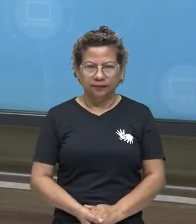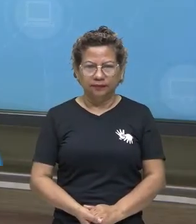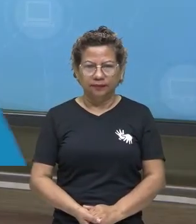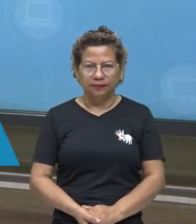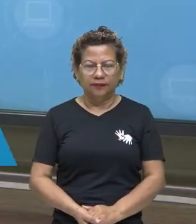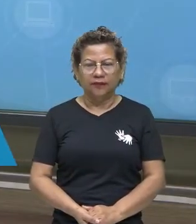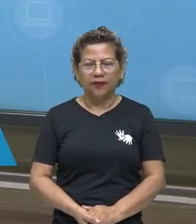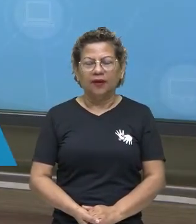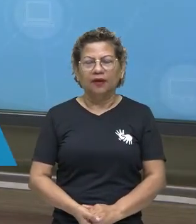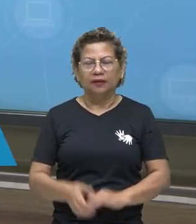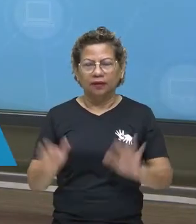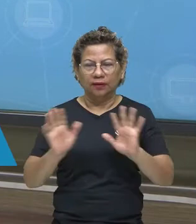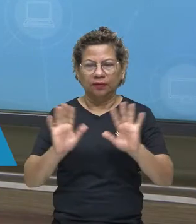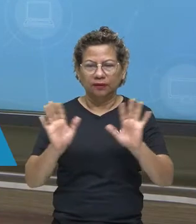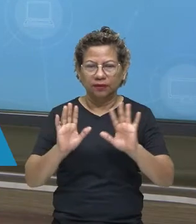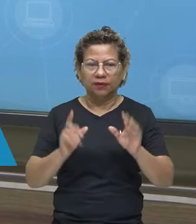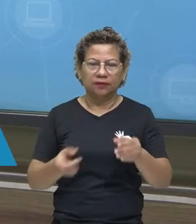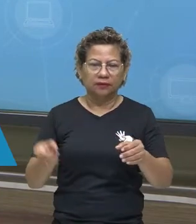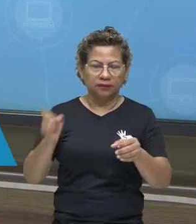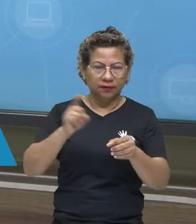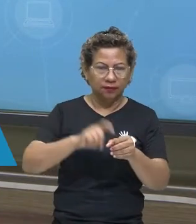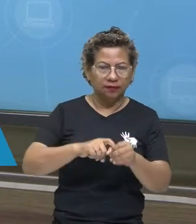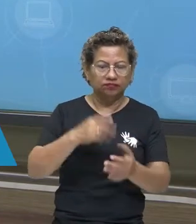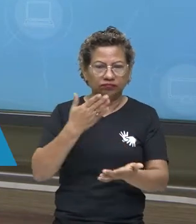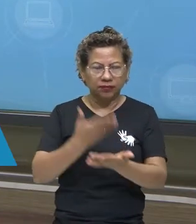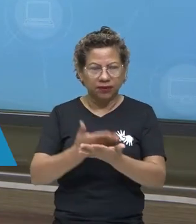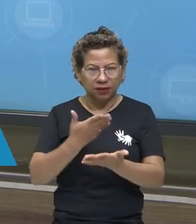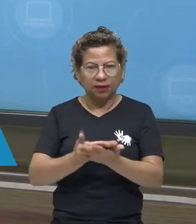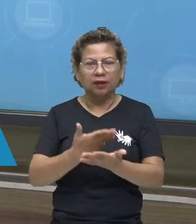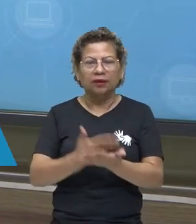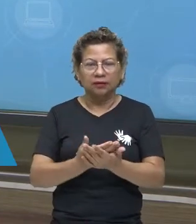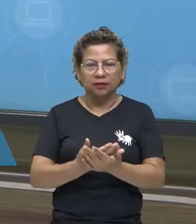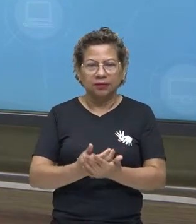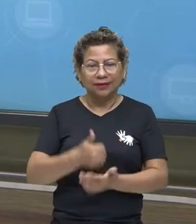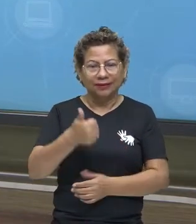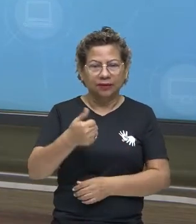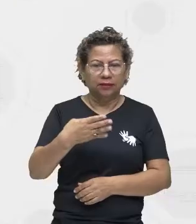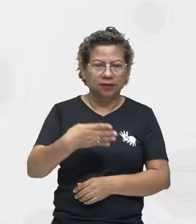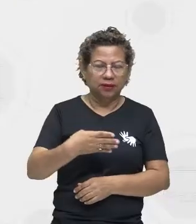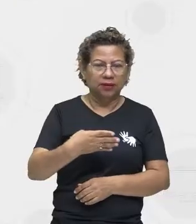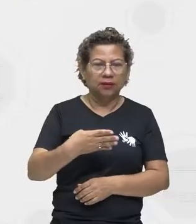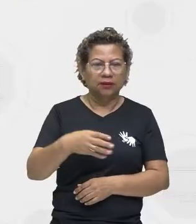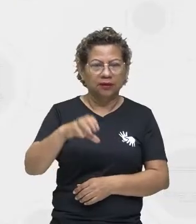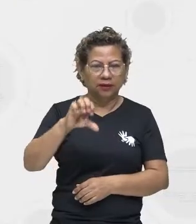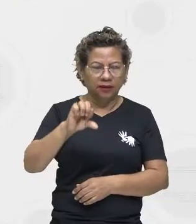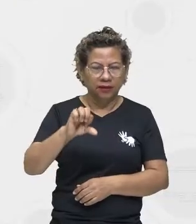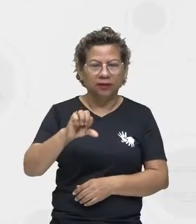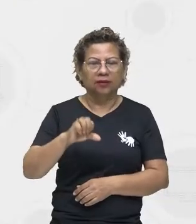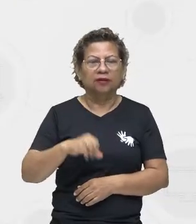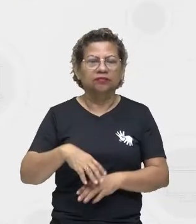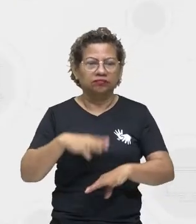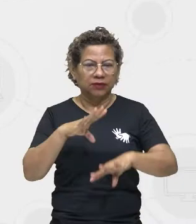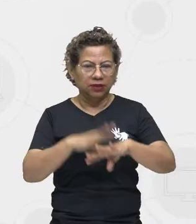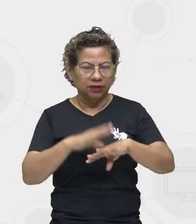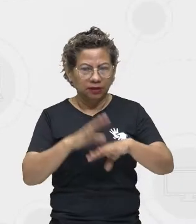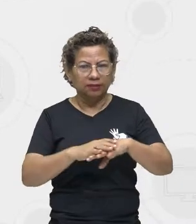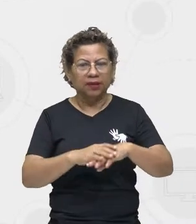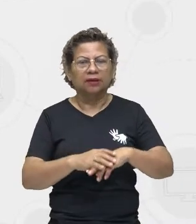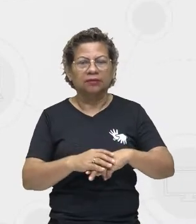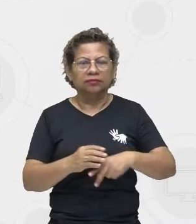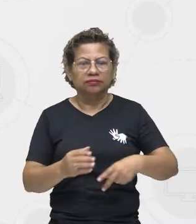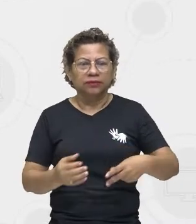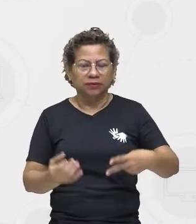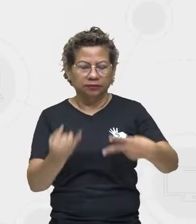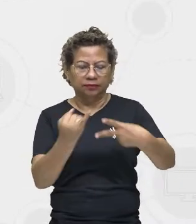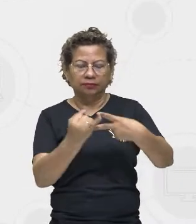Muito bem, hoje estamos de volta com a nossa aula número 149, aula sobre polígonos, soma dos